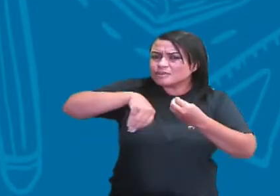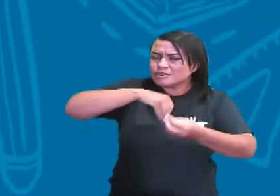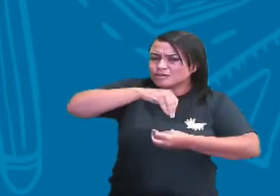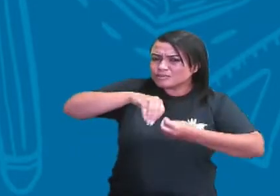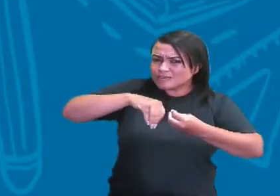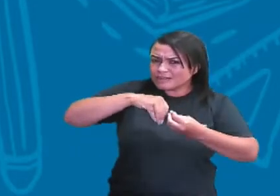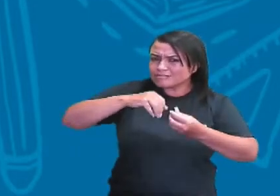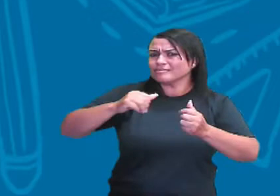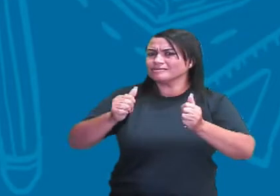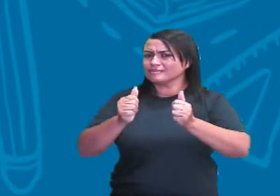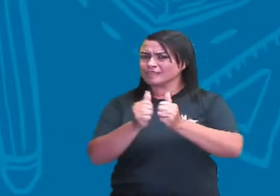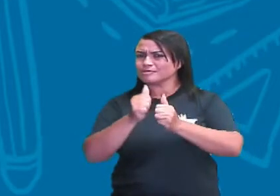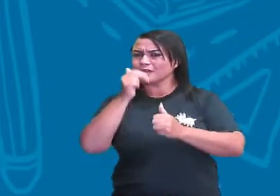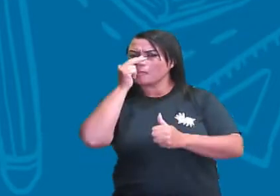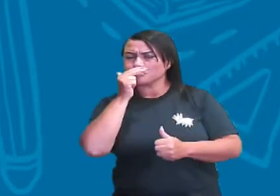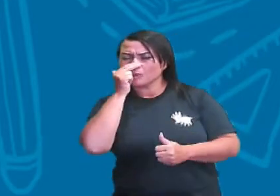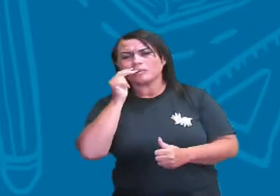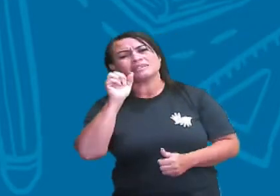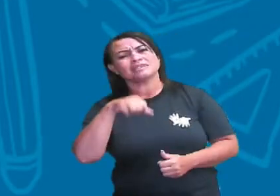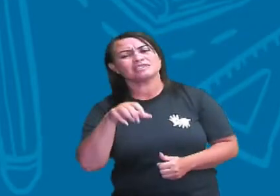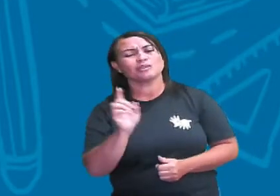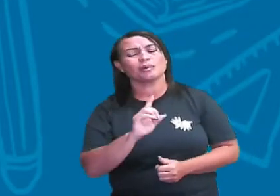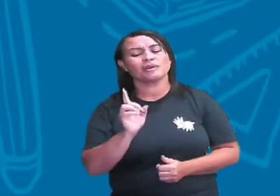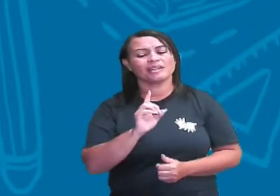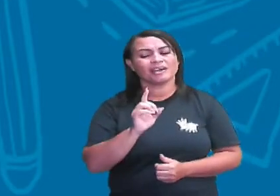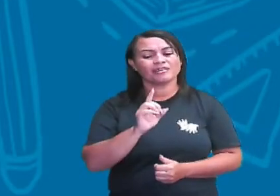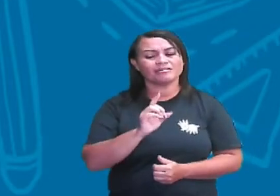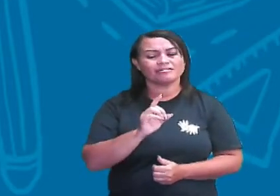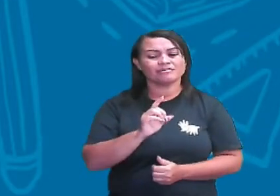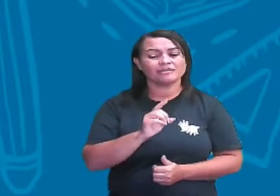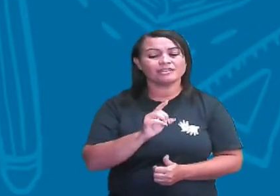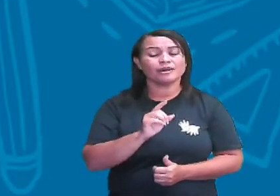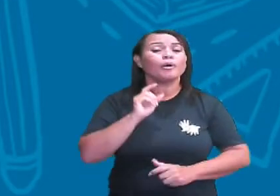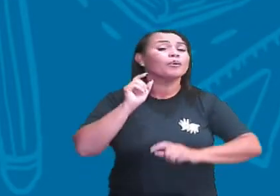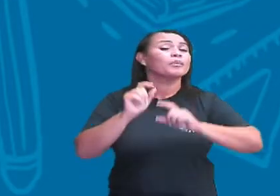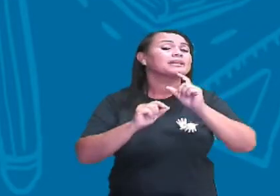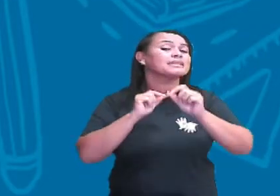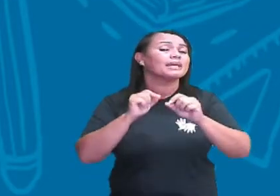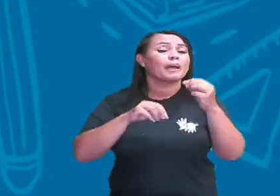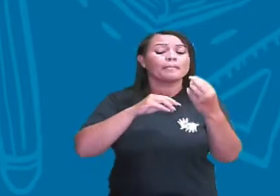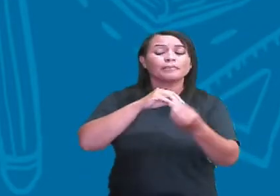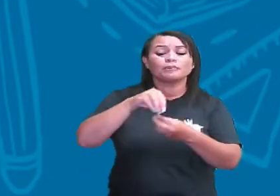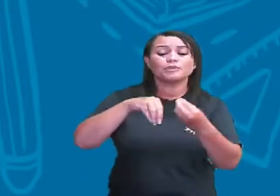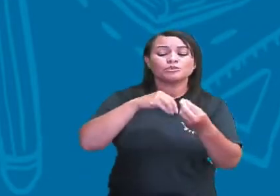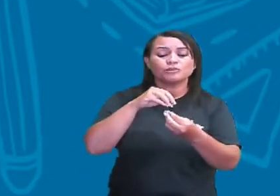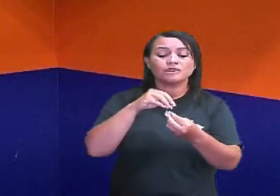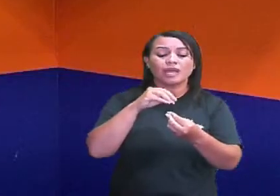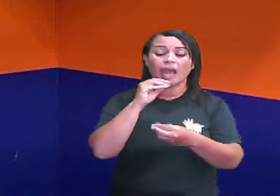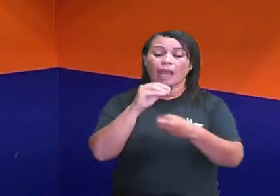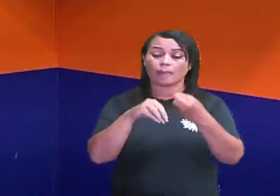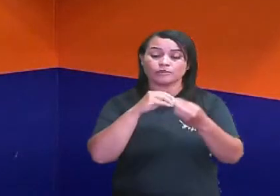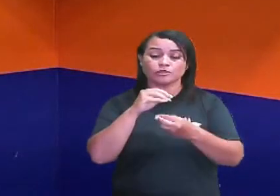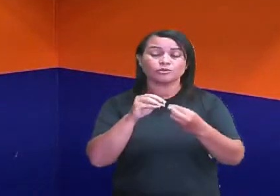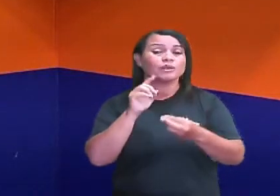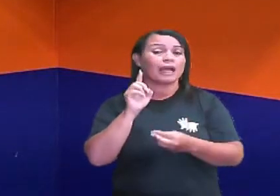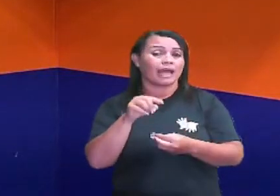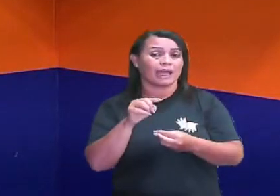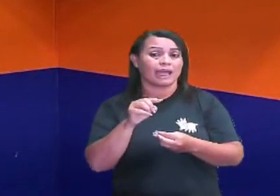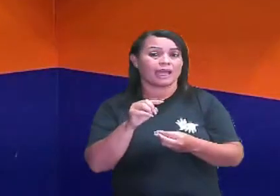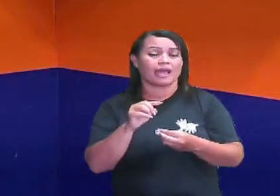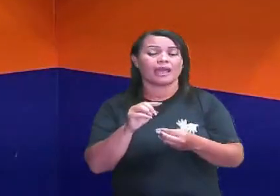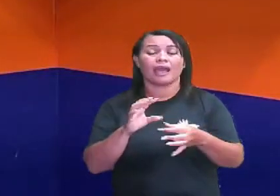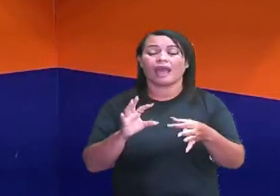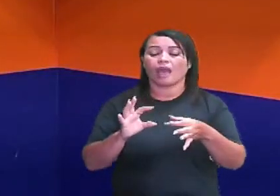Está junto e misturado é a mesma coisa ou não? Na verdade, o que será mistura? A mistura, gente, é a